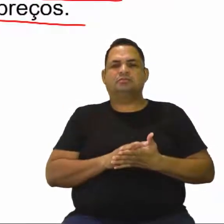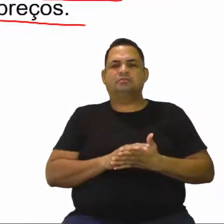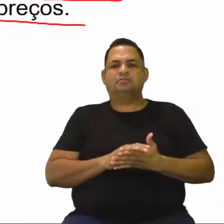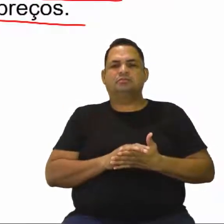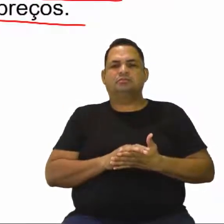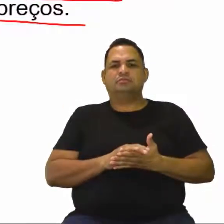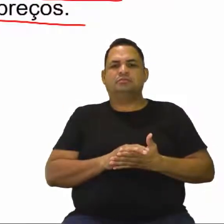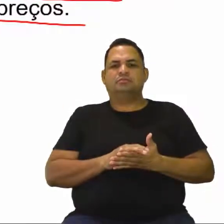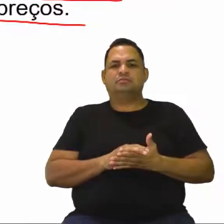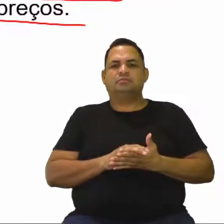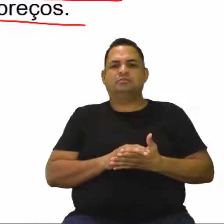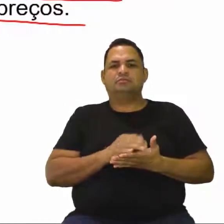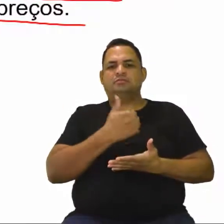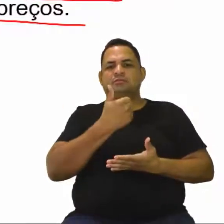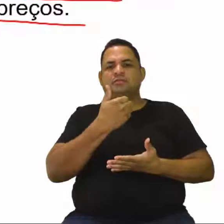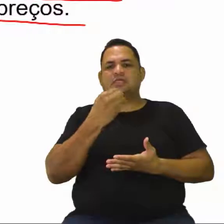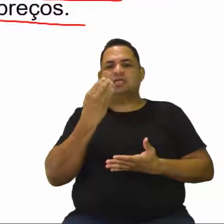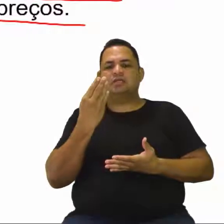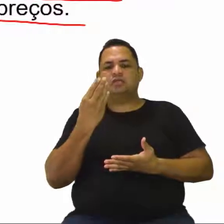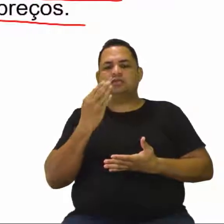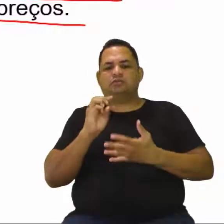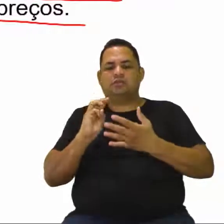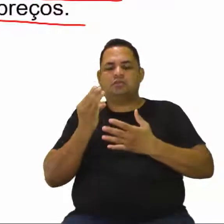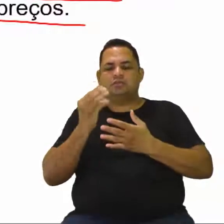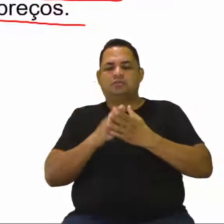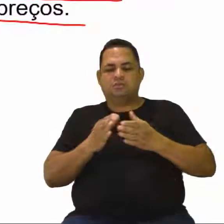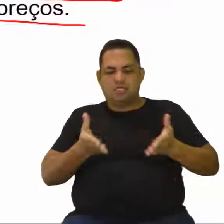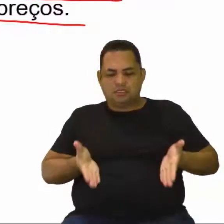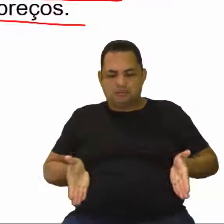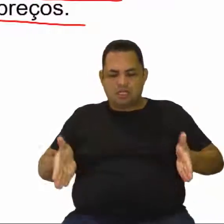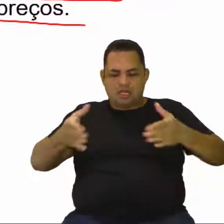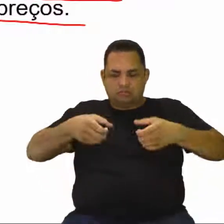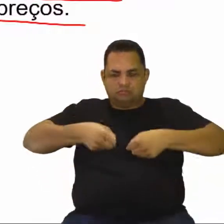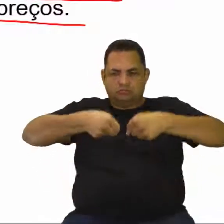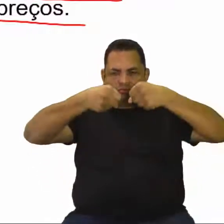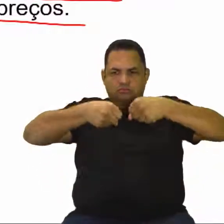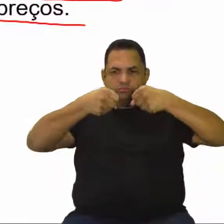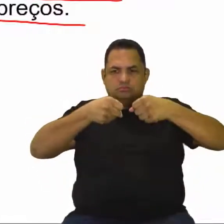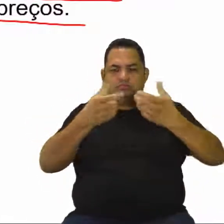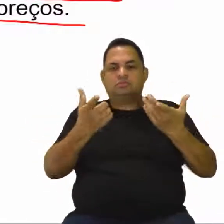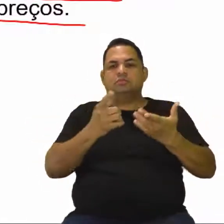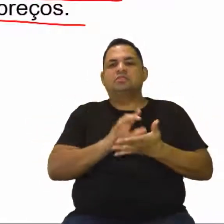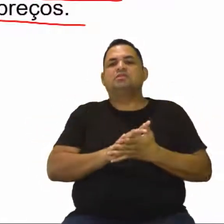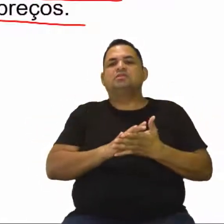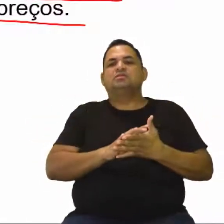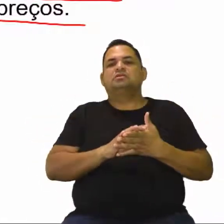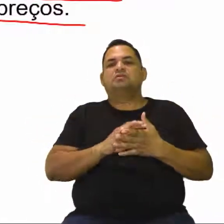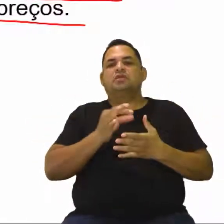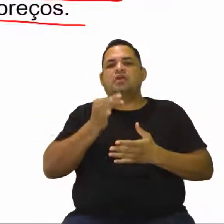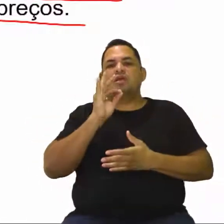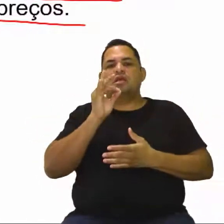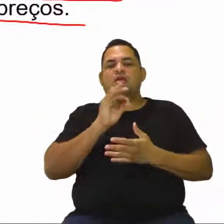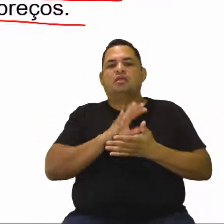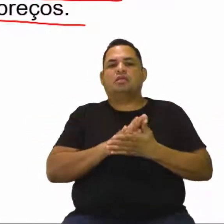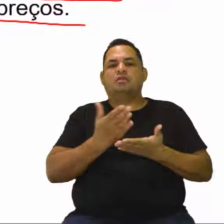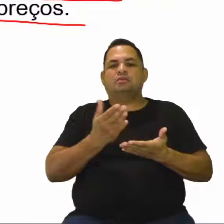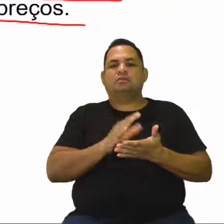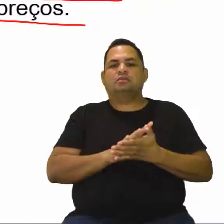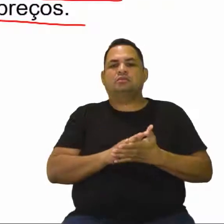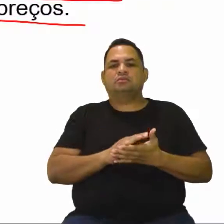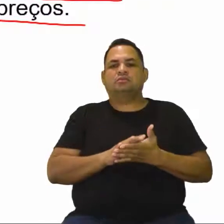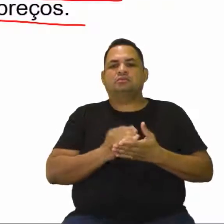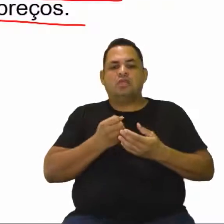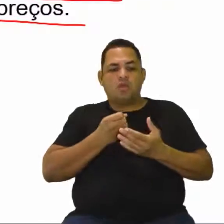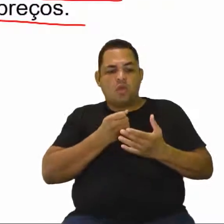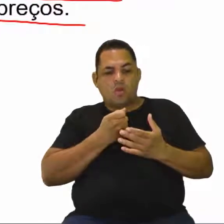foram 14 milhões de sacas de café. E nesse ano nós tivemos uma super safra de 21 milhões. O governo comprava